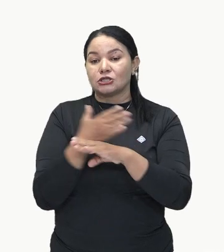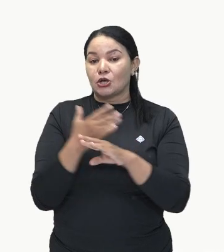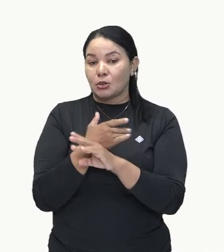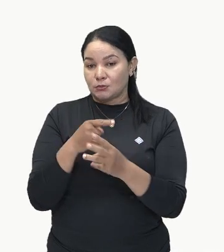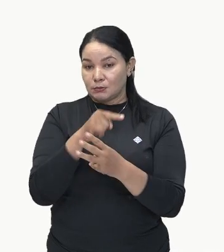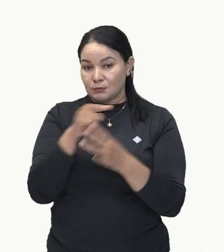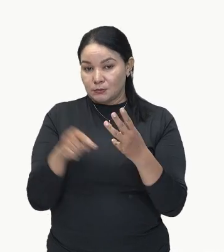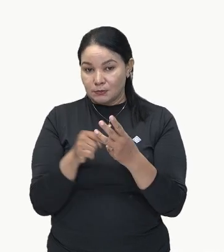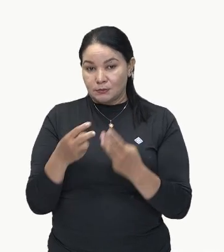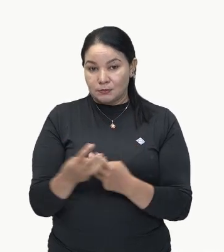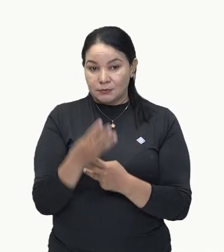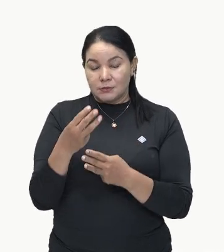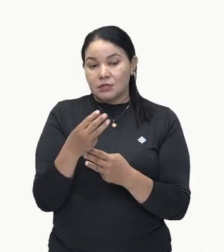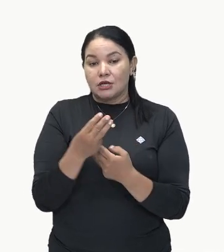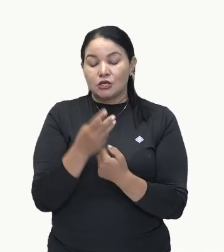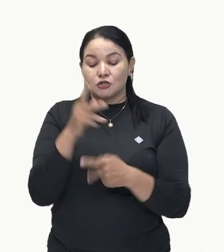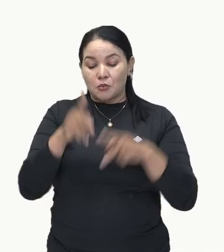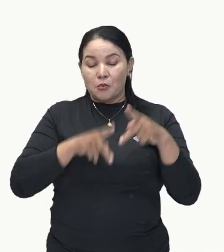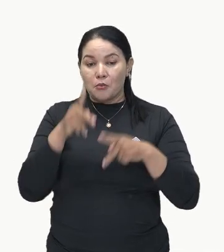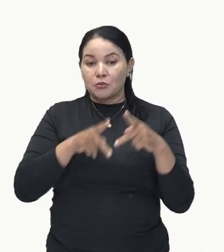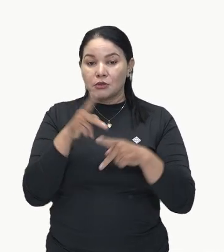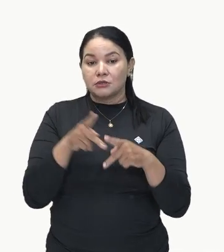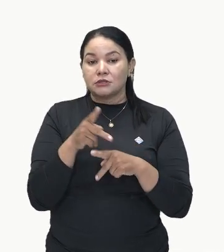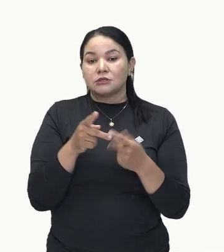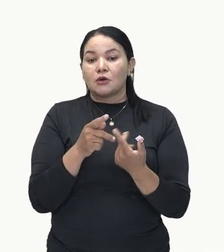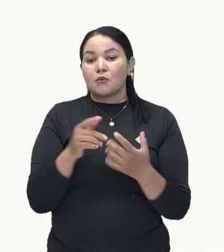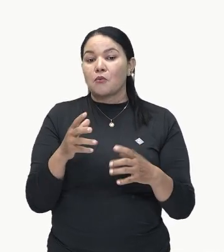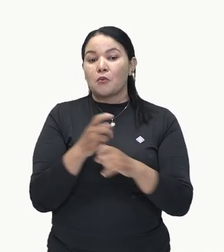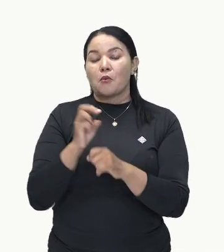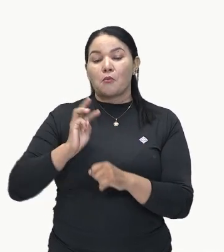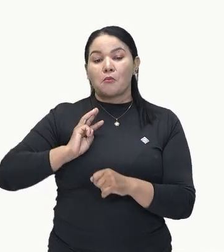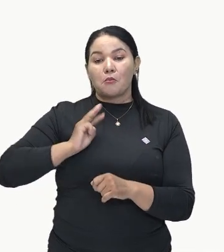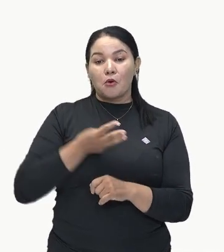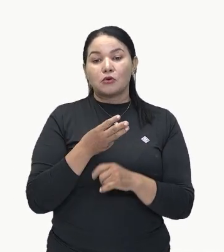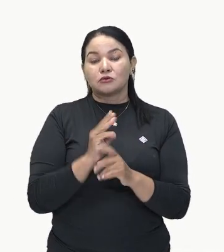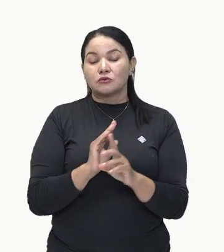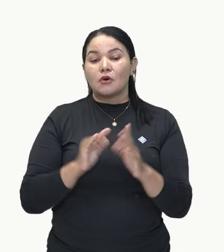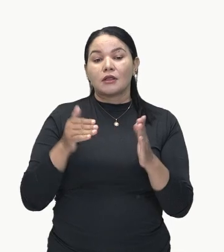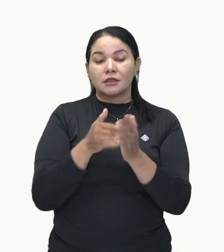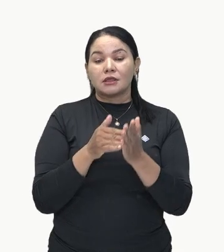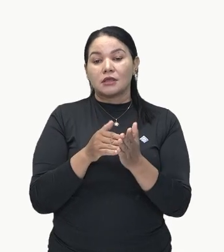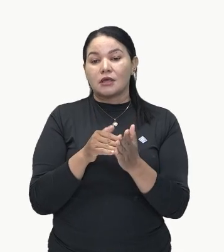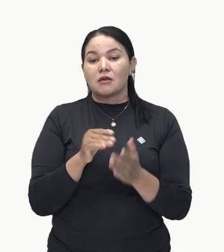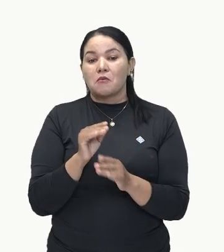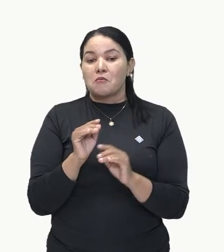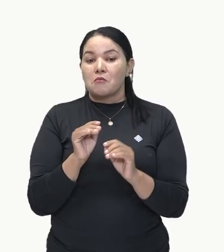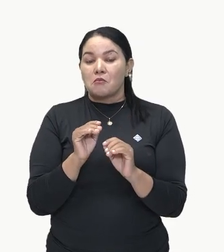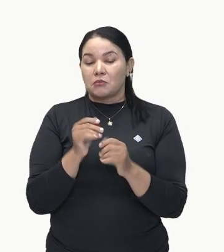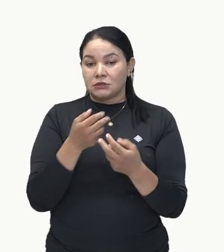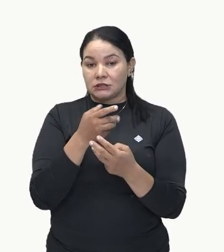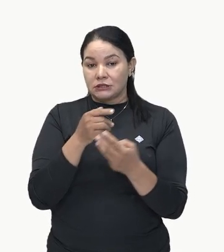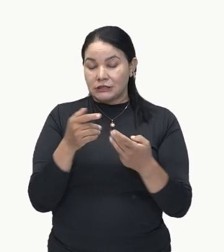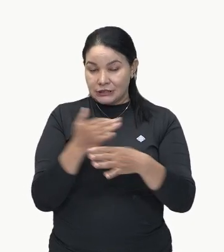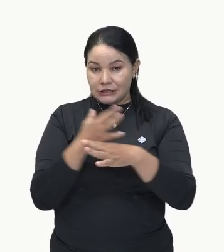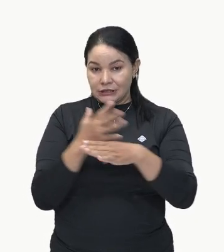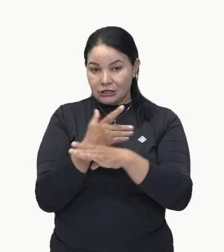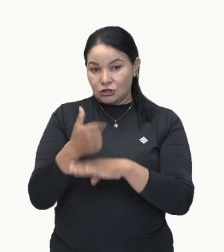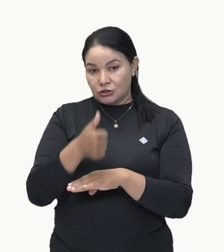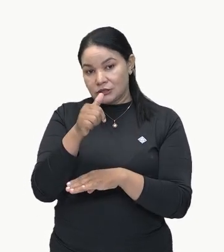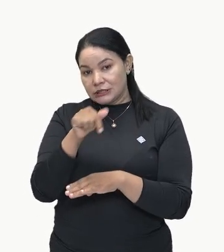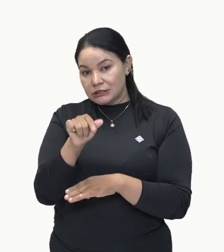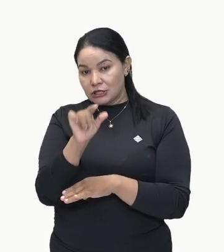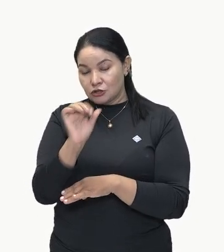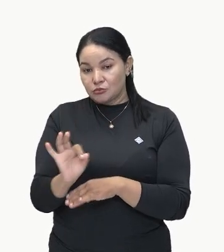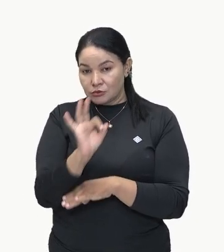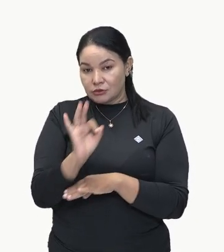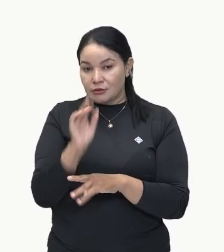megalópole norte-americana, que pega parte de Boston até Washington, cerca de 17% da população estadunidense